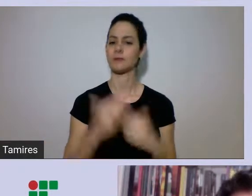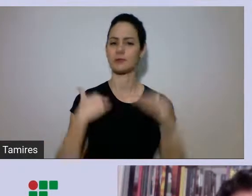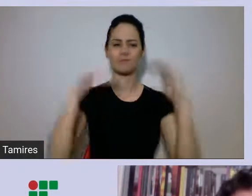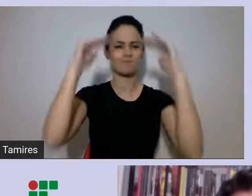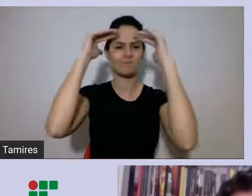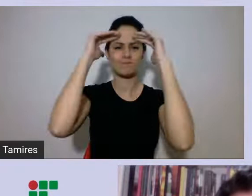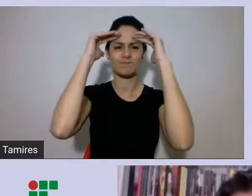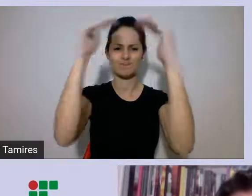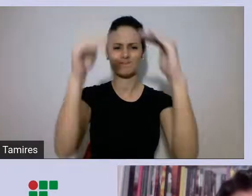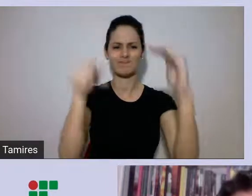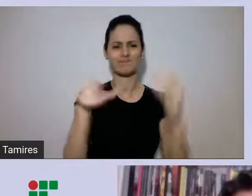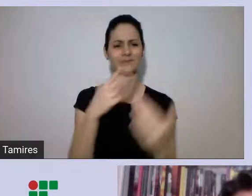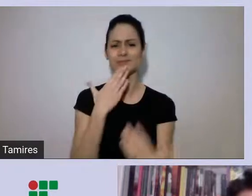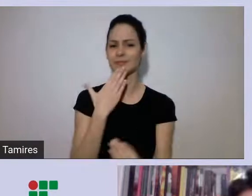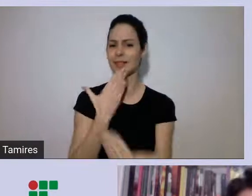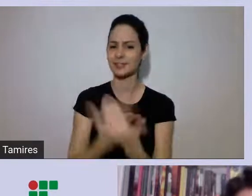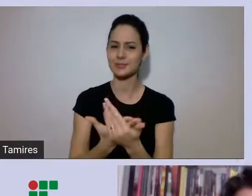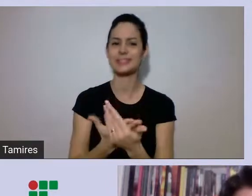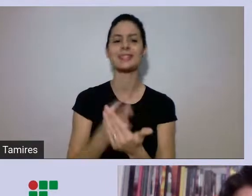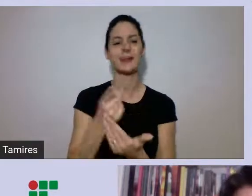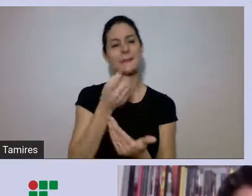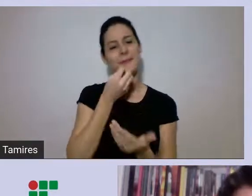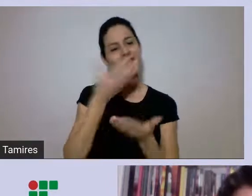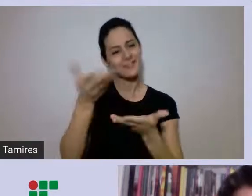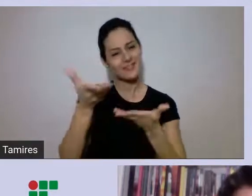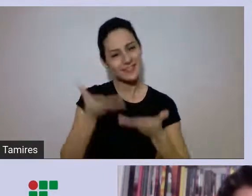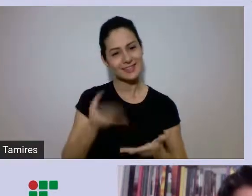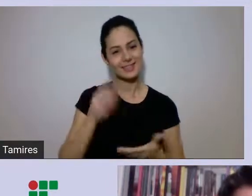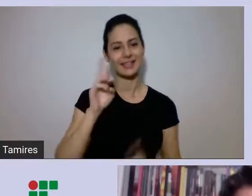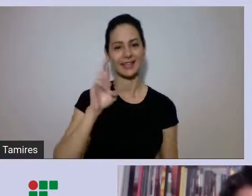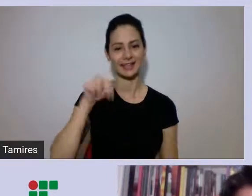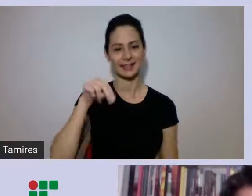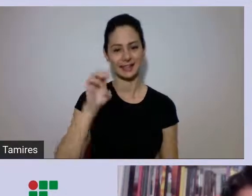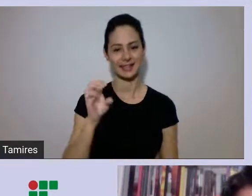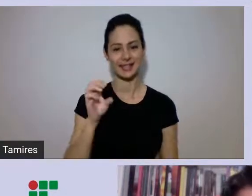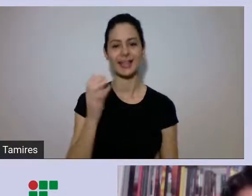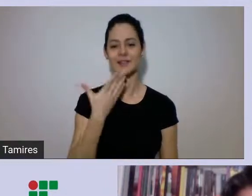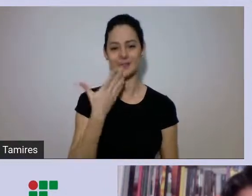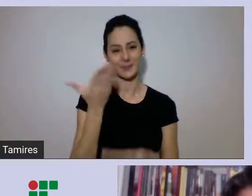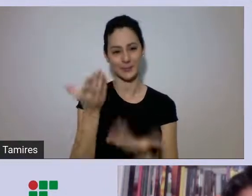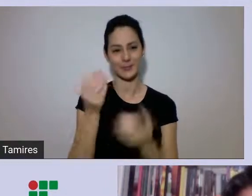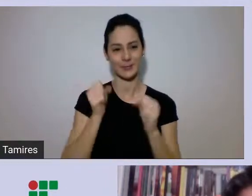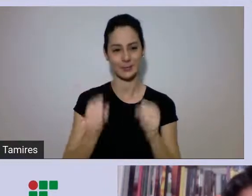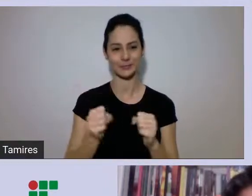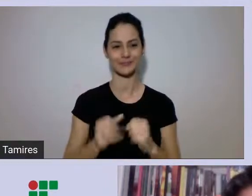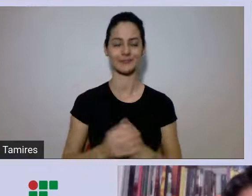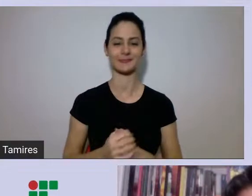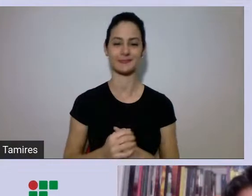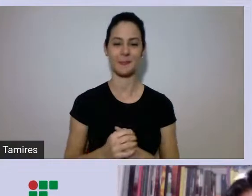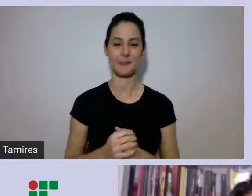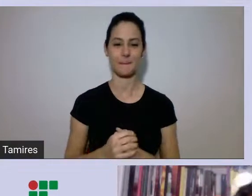por ele, admiração. Seja bem-vindo, Renê. Passo a palavra para você.